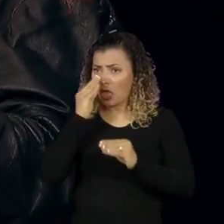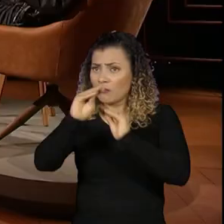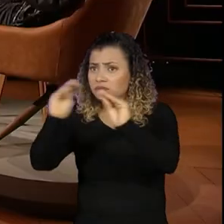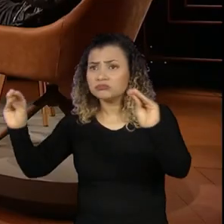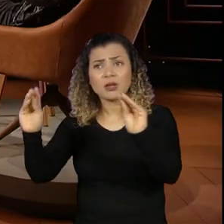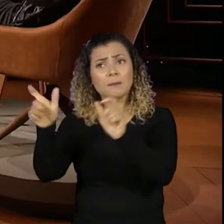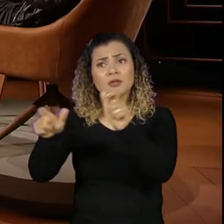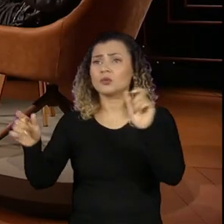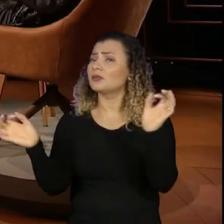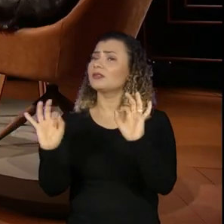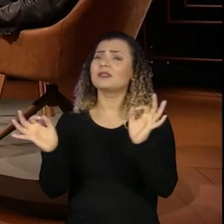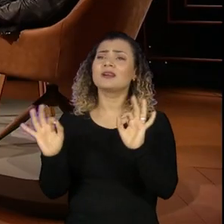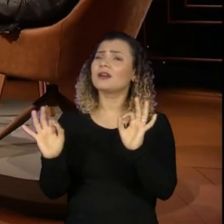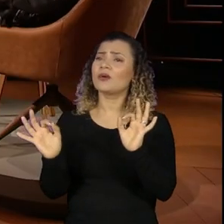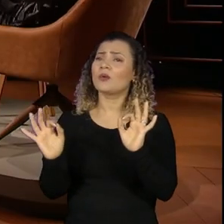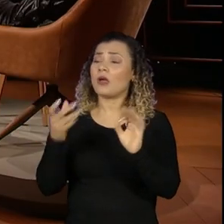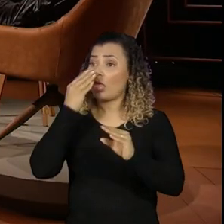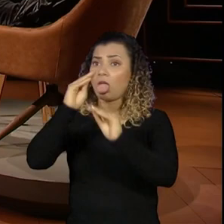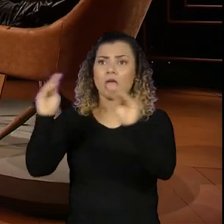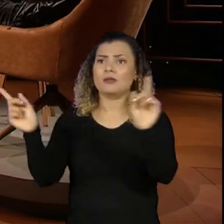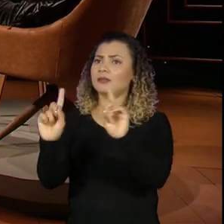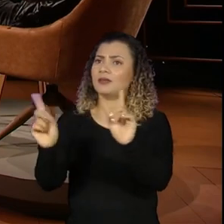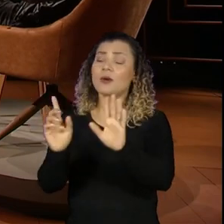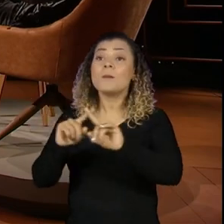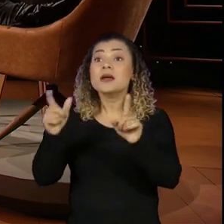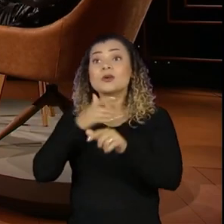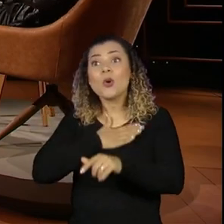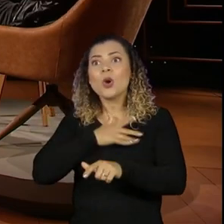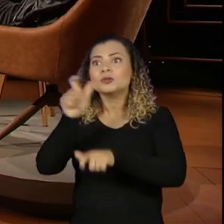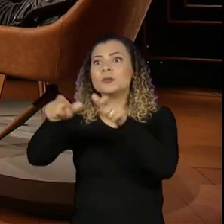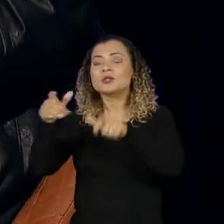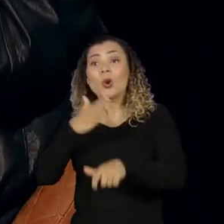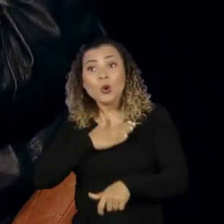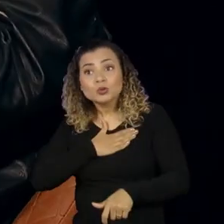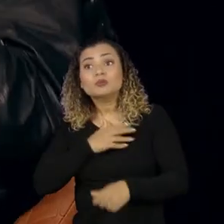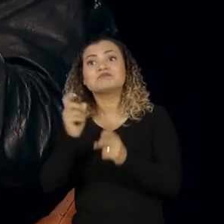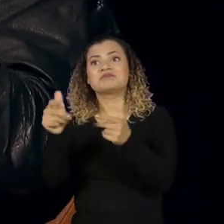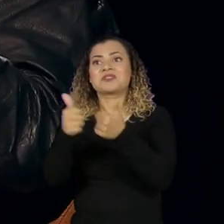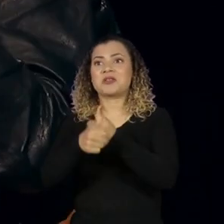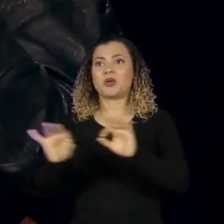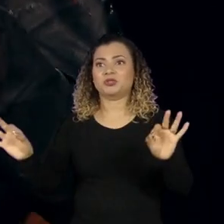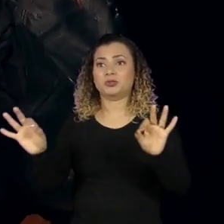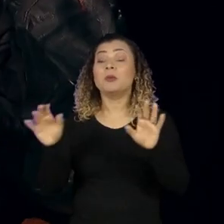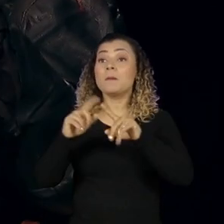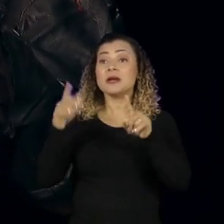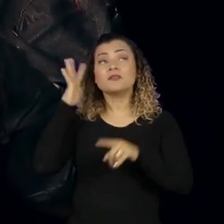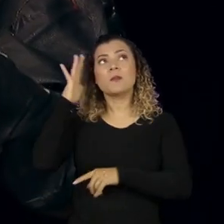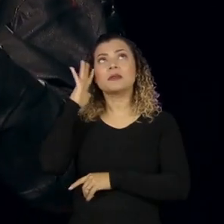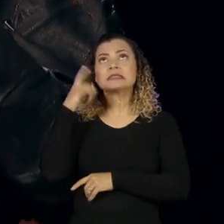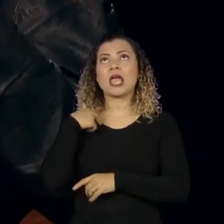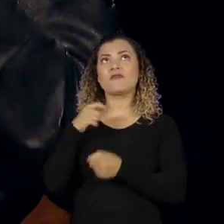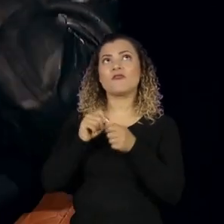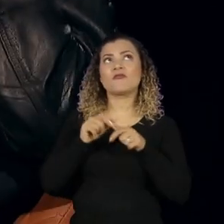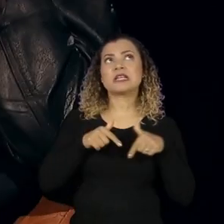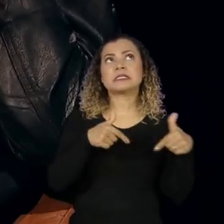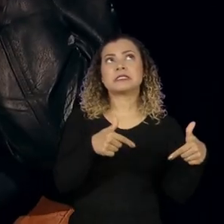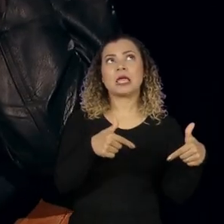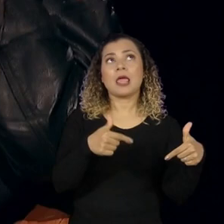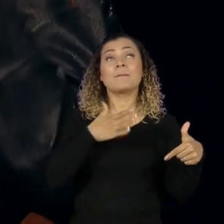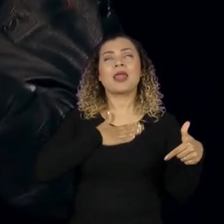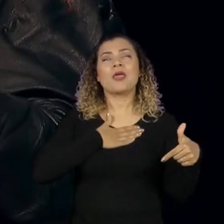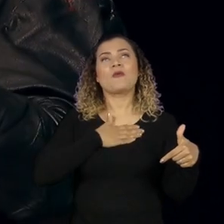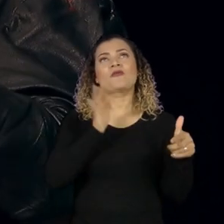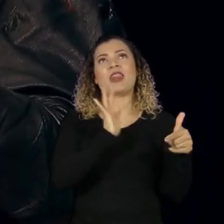não, pelo amor de Deus. Eu acho bacana quando as pessoas gostam, mas eu não fico pensando assim, vou fazer para as pessoas gostarem, não. Vou fazer para eu me